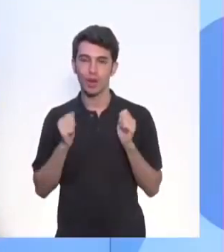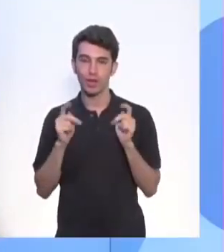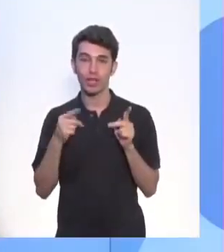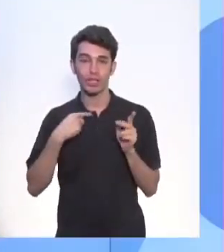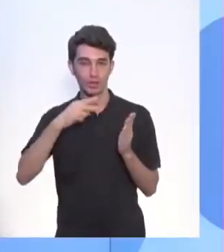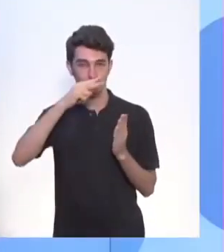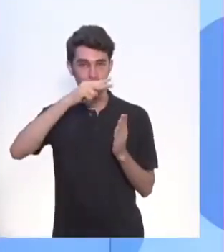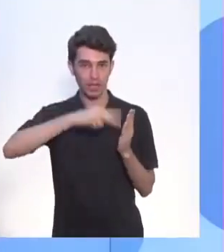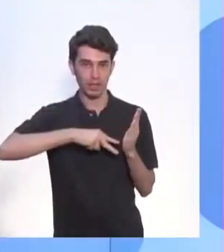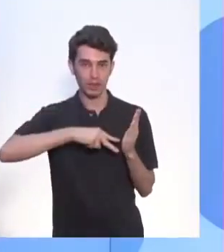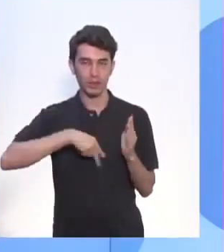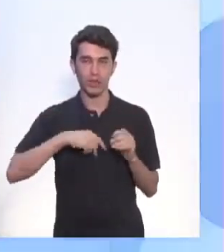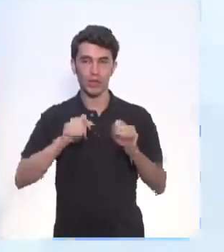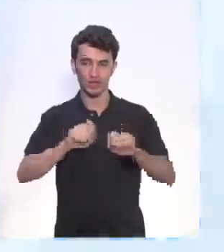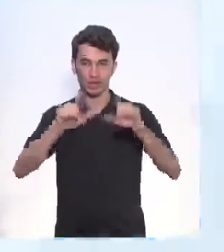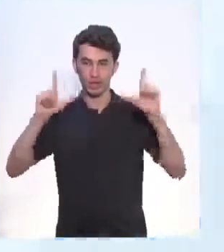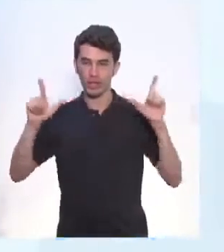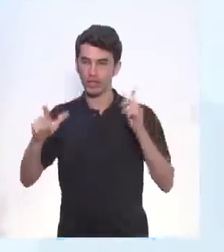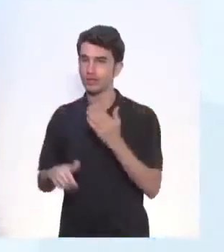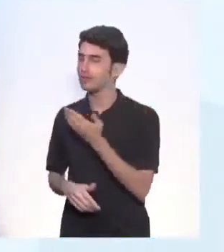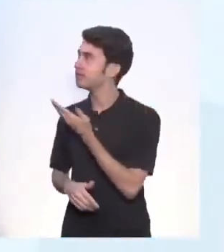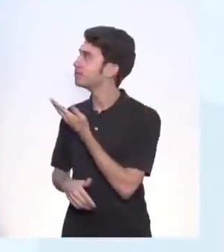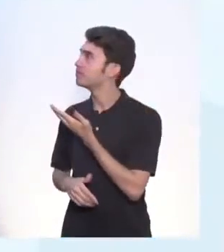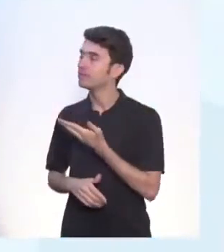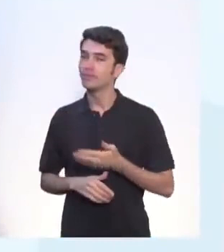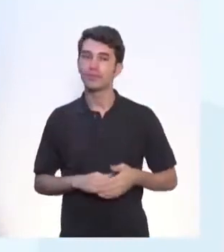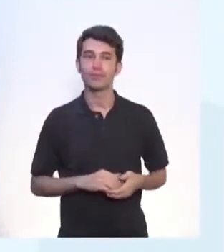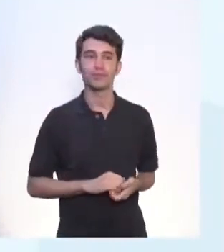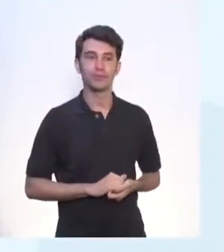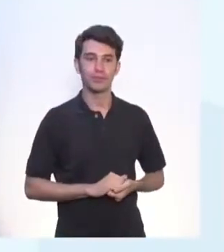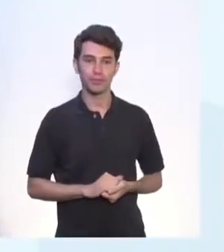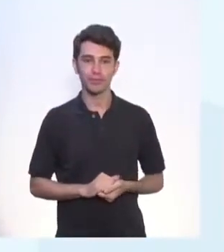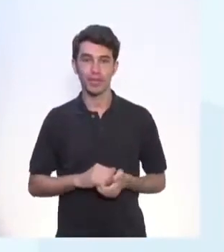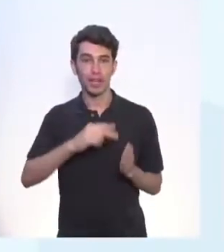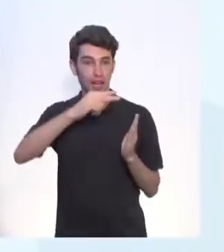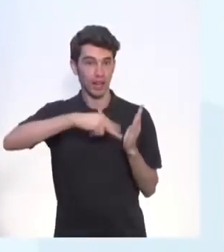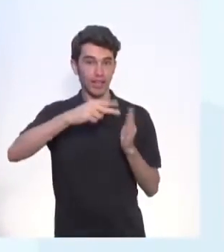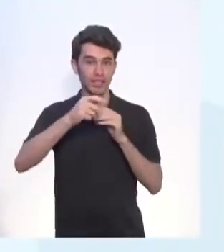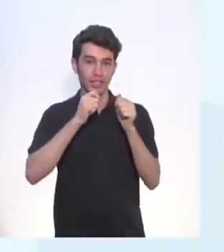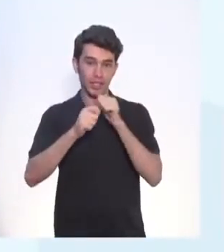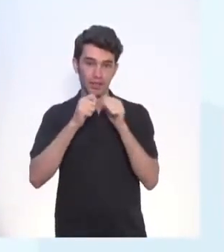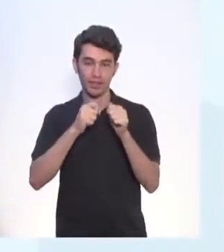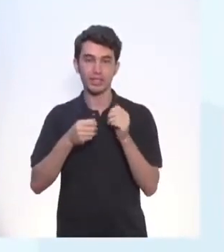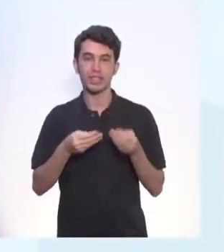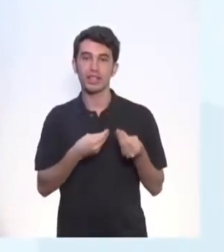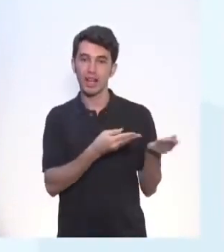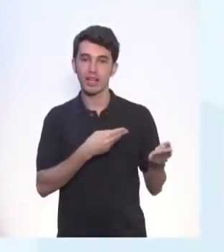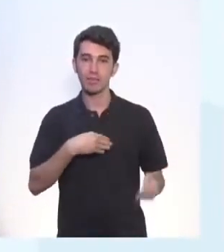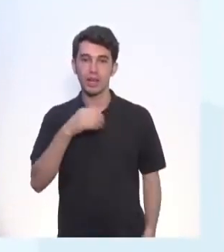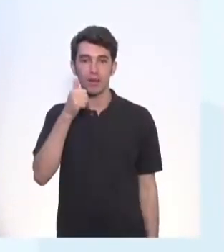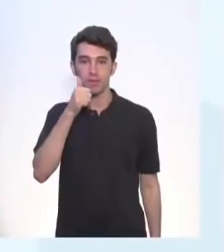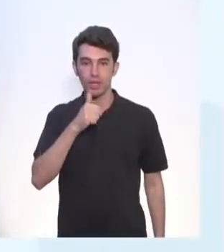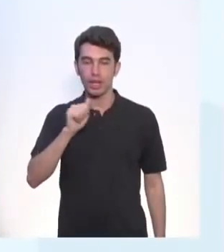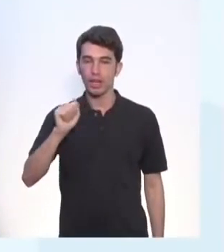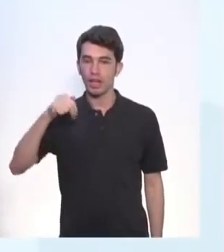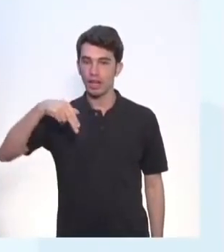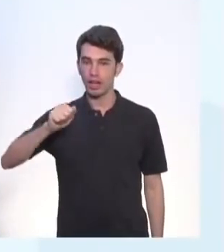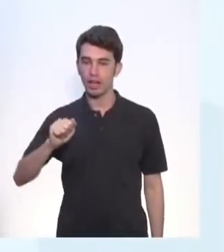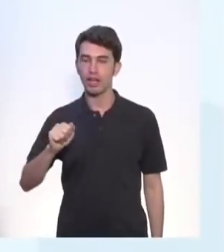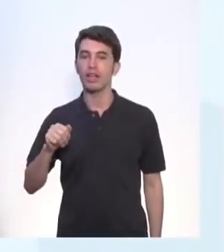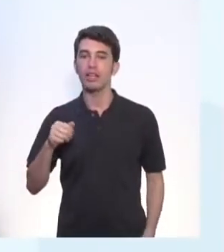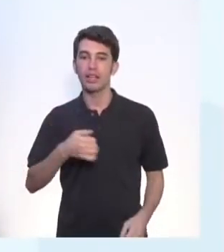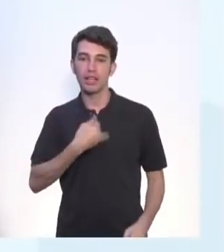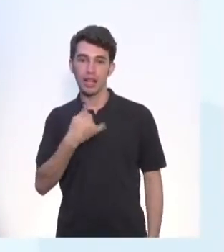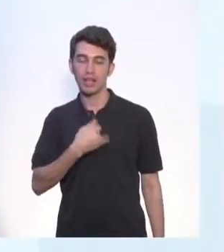leitura então, na tela aí para a gente ver. Leia essa entrevista concedida pela jovem Ana Paula, de 27 anos, ao Jornal